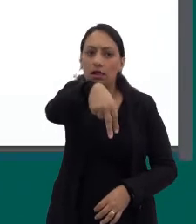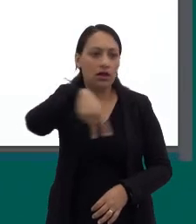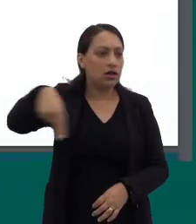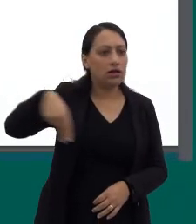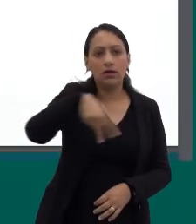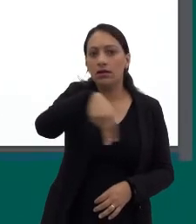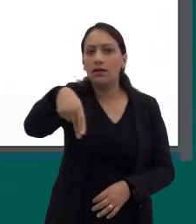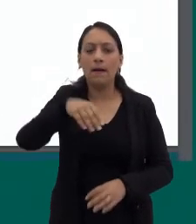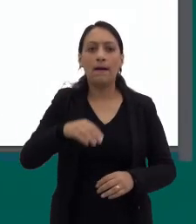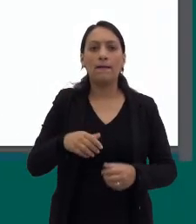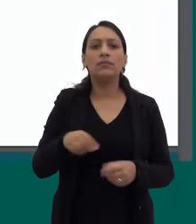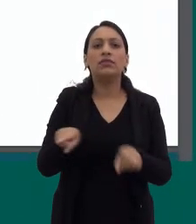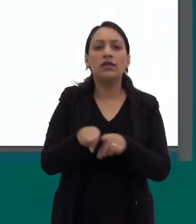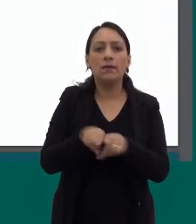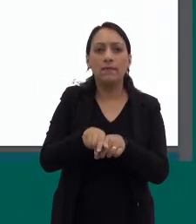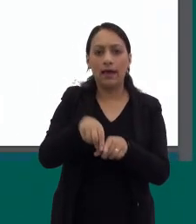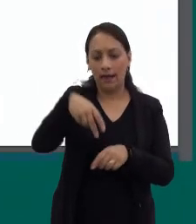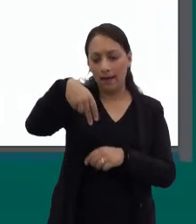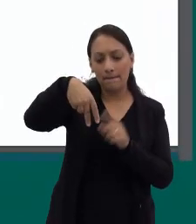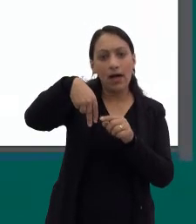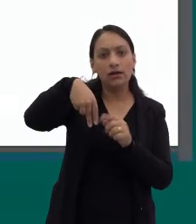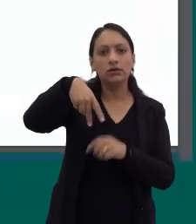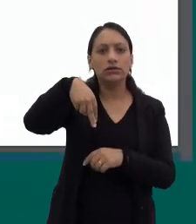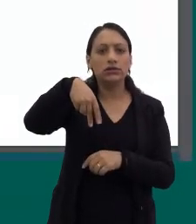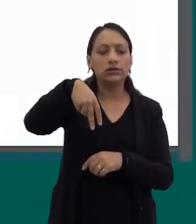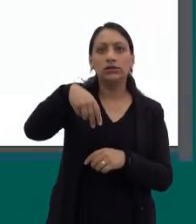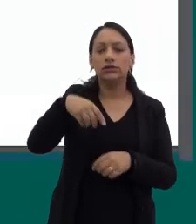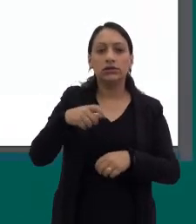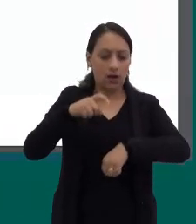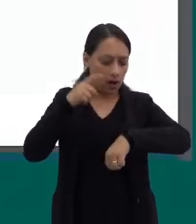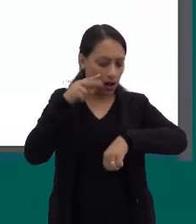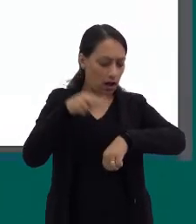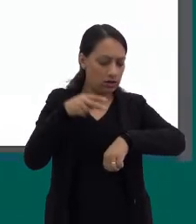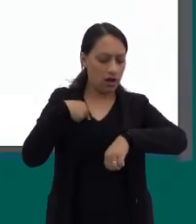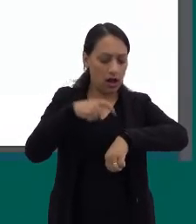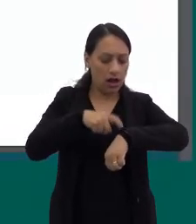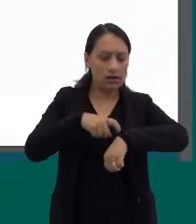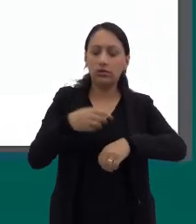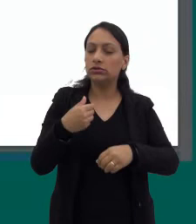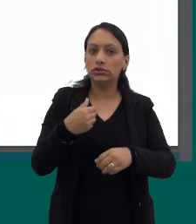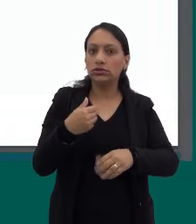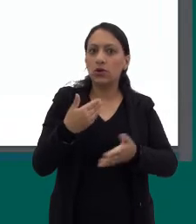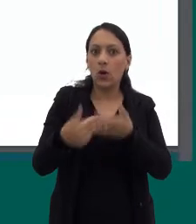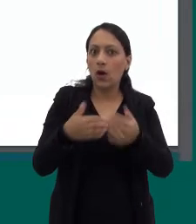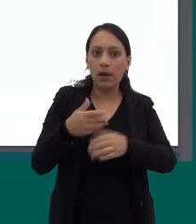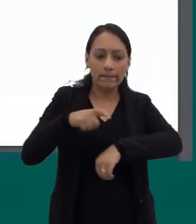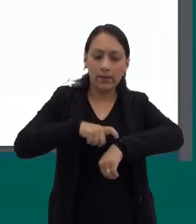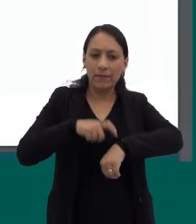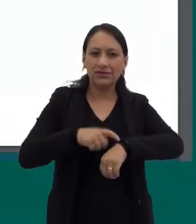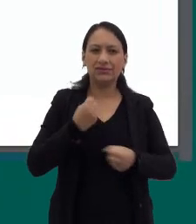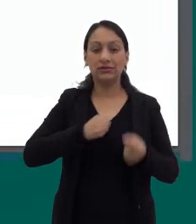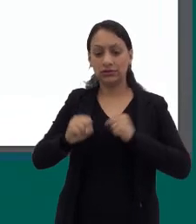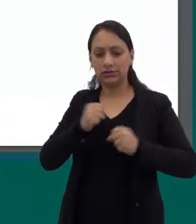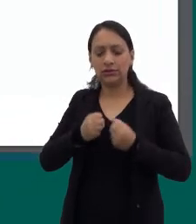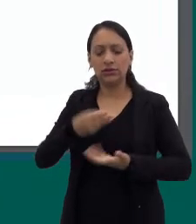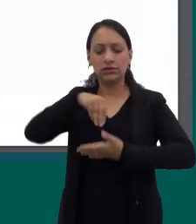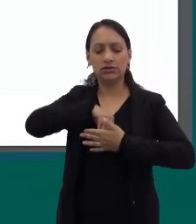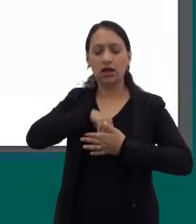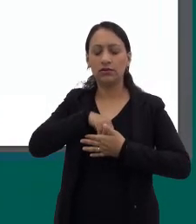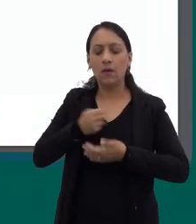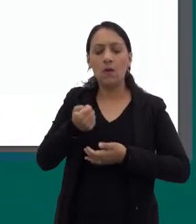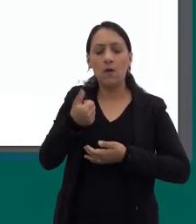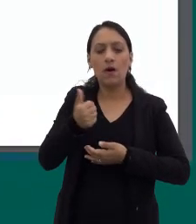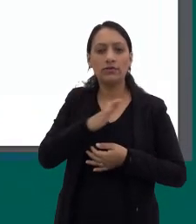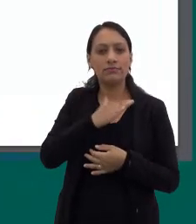lados, mexer com as pernas, com a mão, olhar o relógio a todo momento. Ansiedade é aquilo que te mata por dentro sem